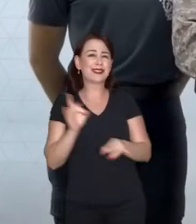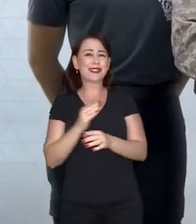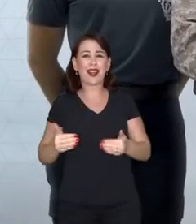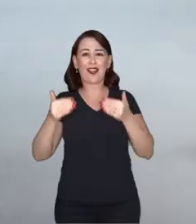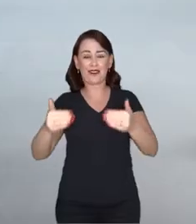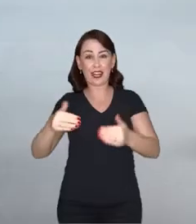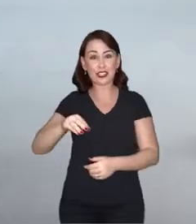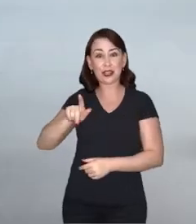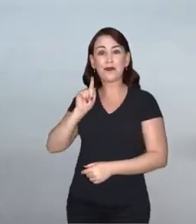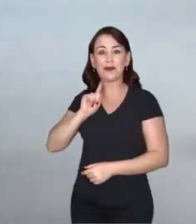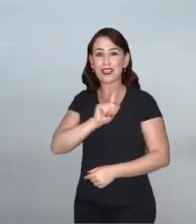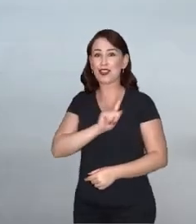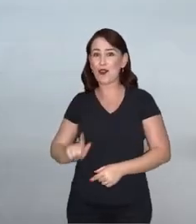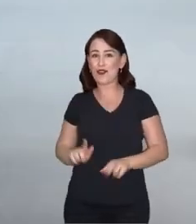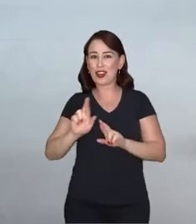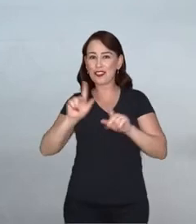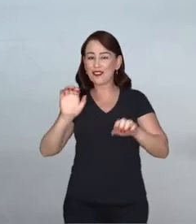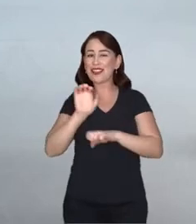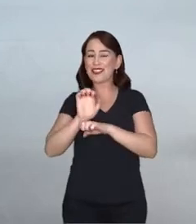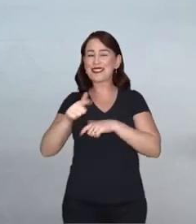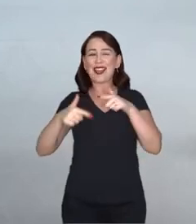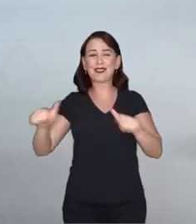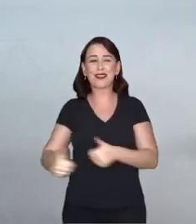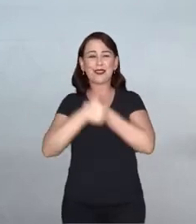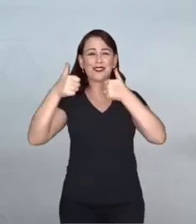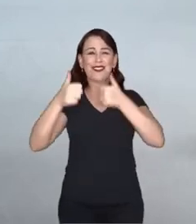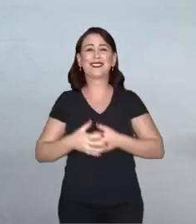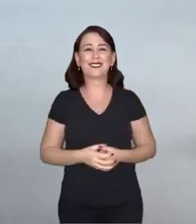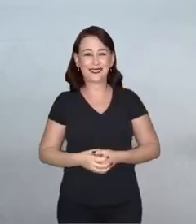tudo para estar lá na frente. Minas Gerais, governo diferente, estado eficiente.